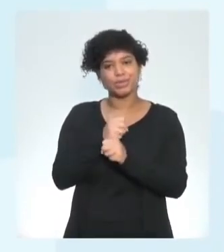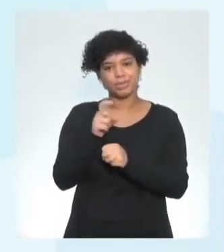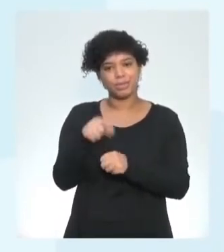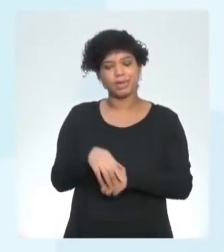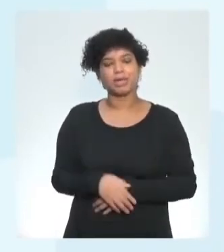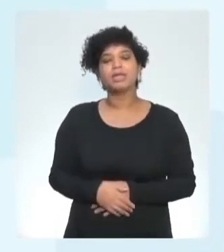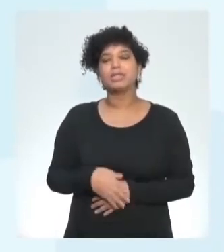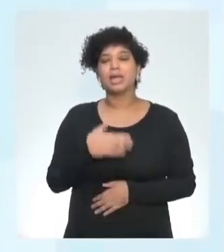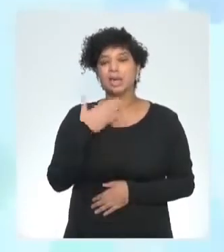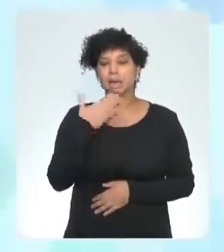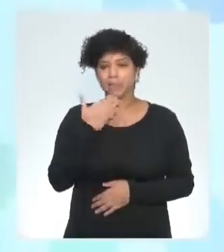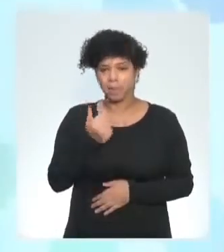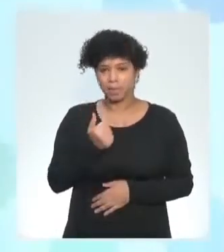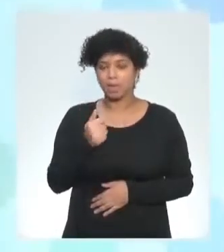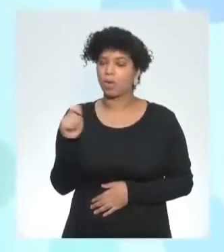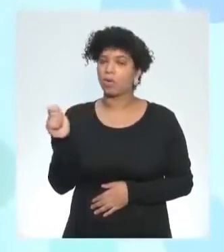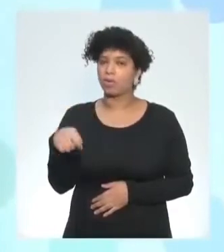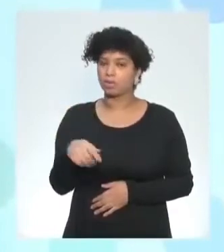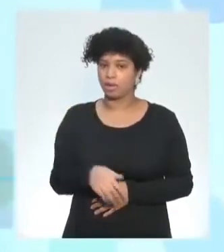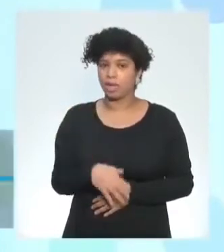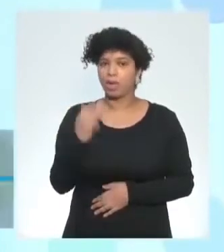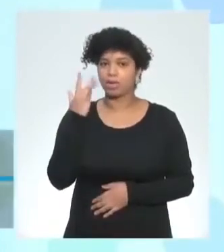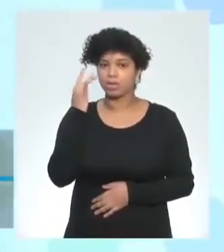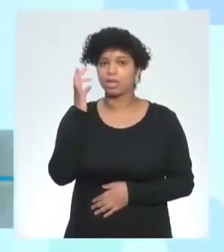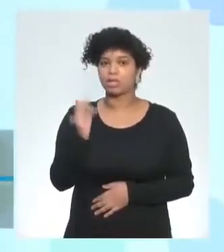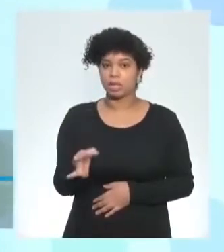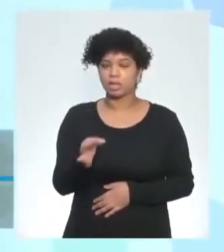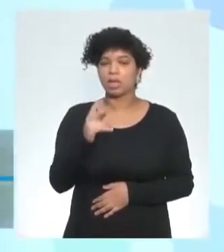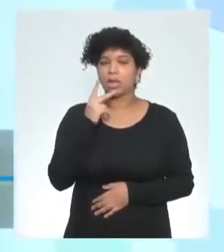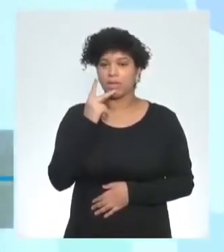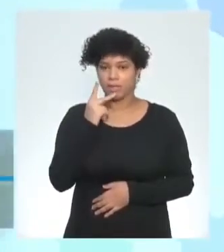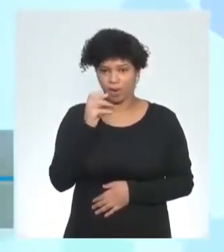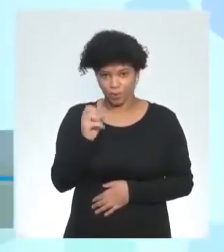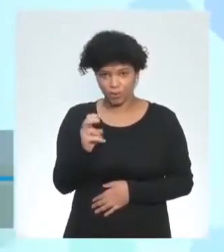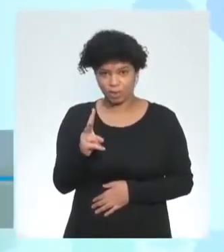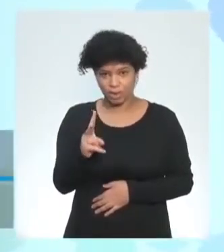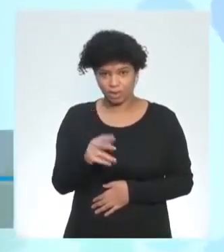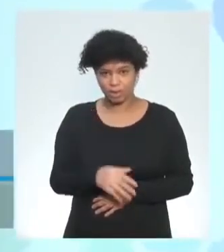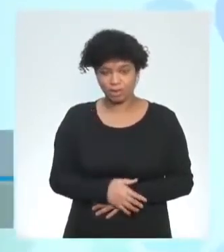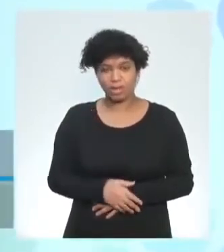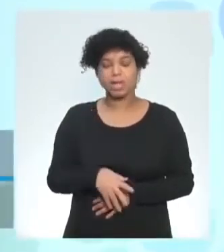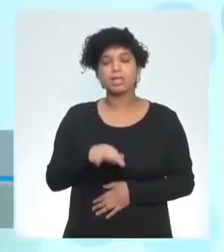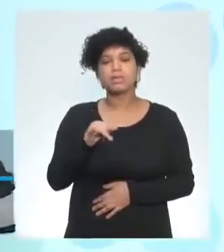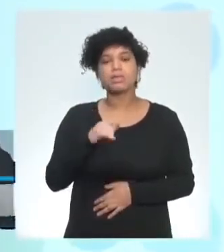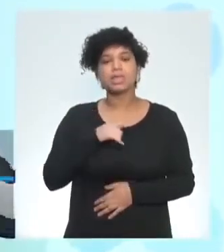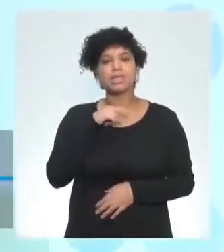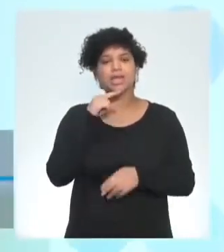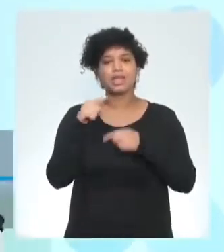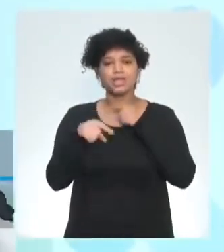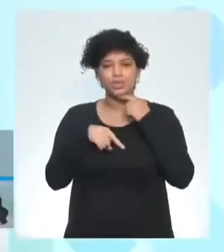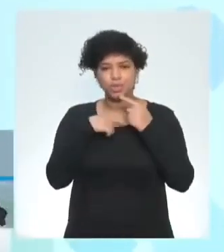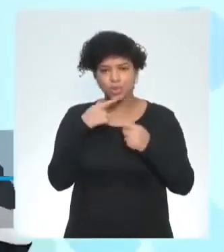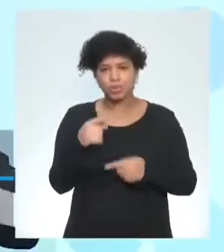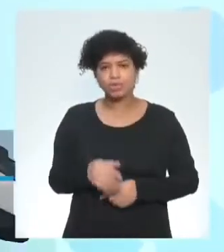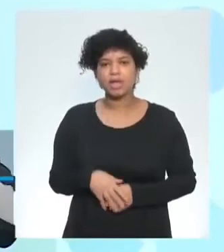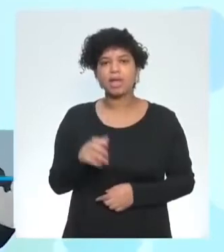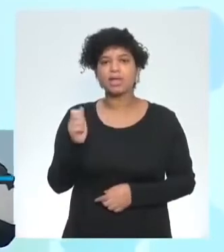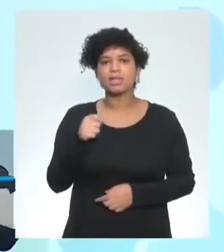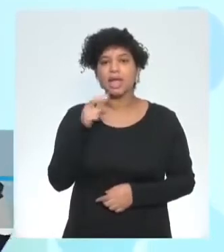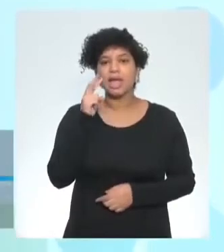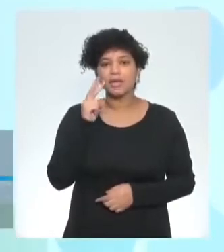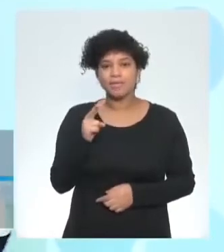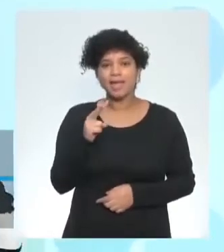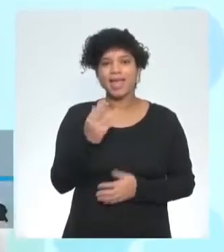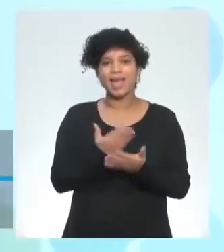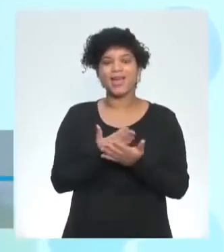eu acho muito aceitável, inclusive, eu acho até correto dizer isso, beleza? Mas se você tiver alguma dúvida, você pode ler aquela aula lá do